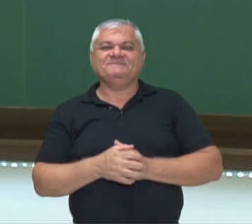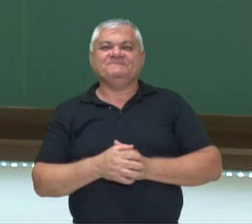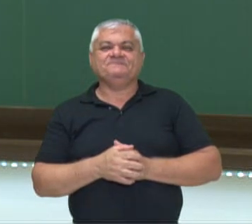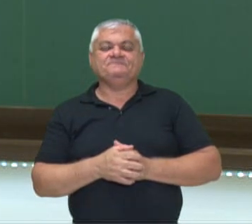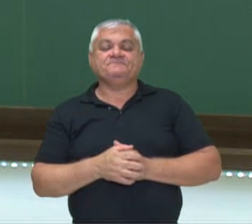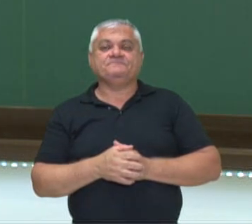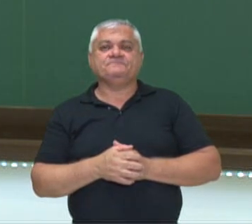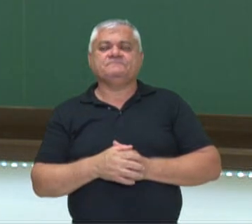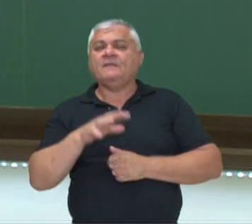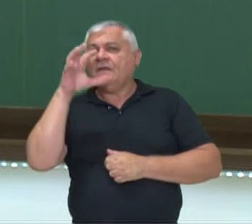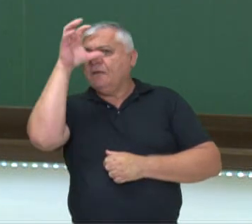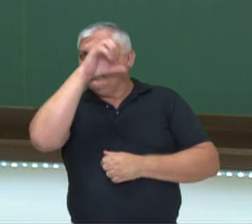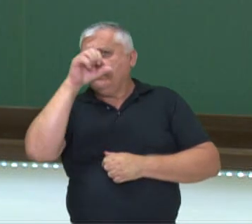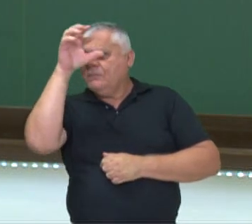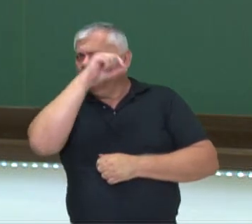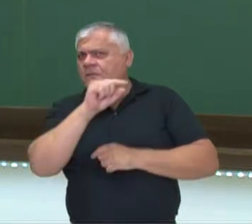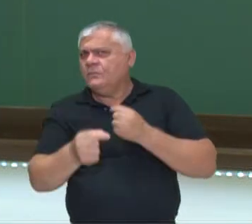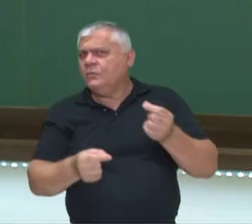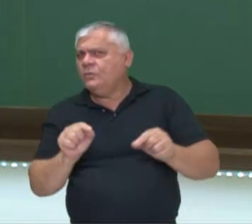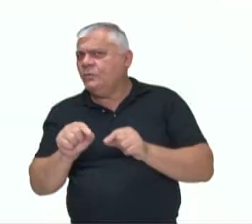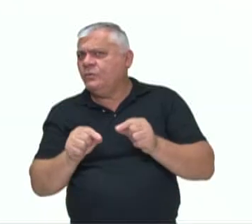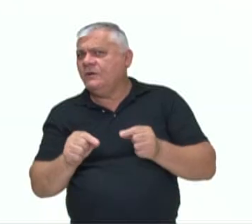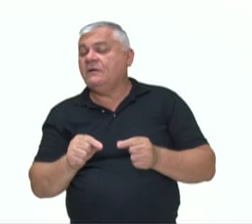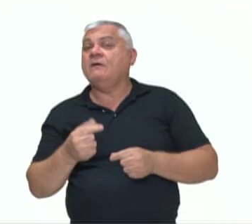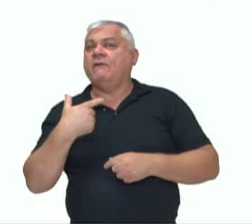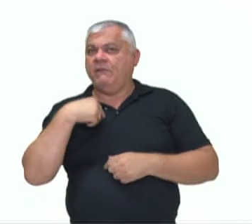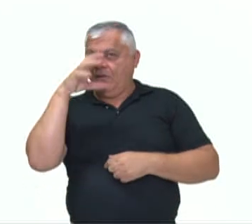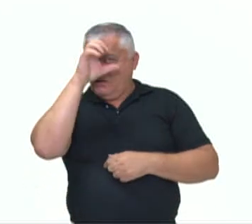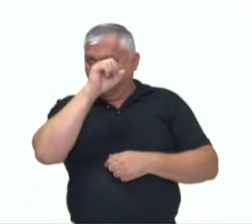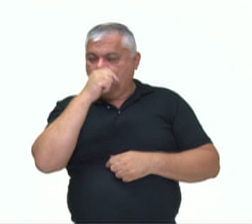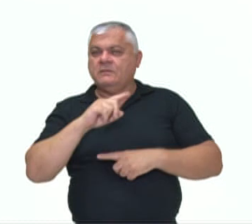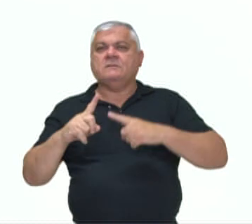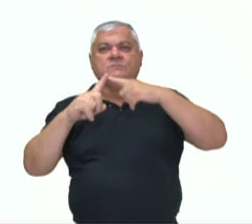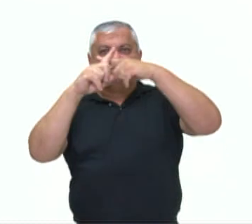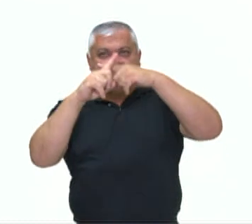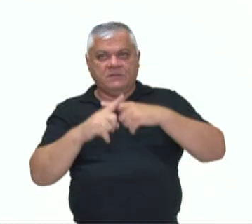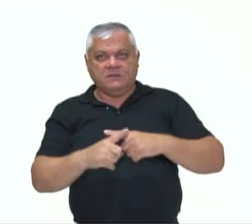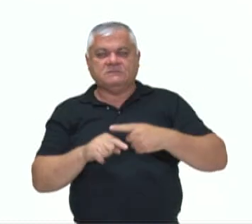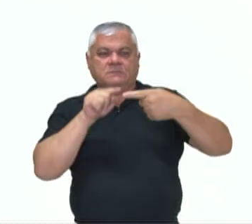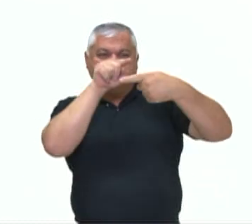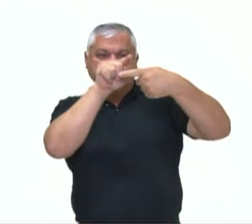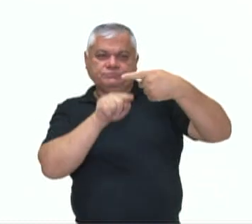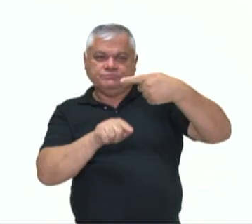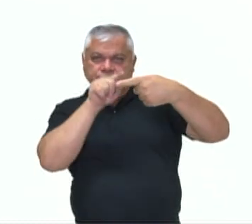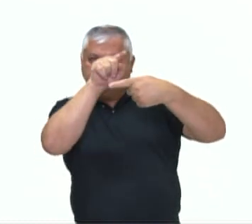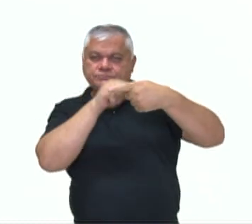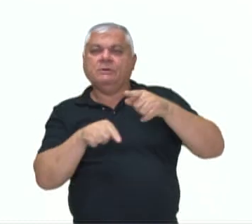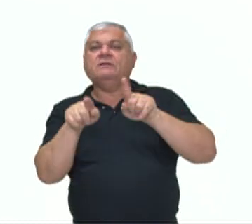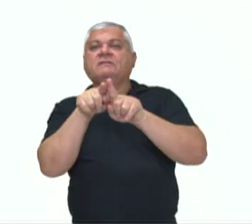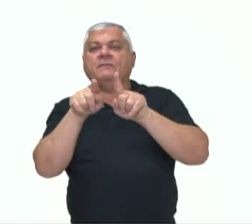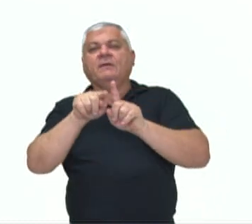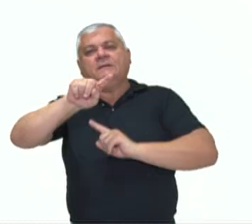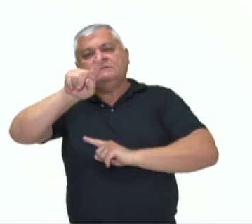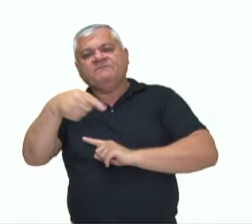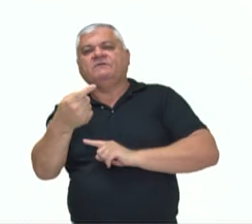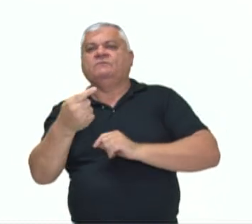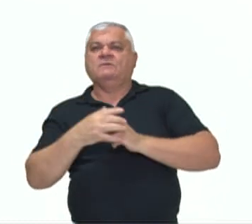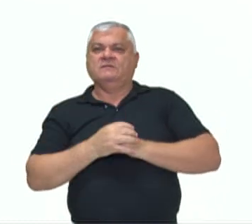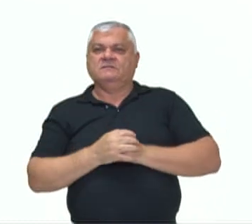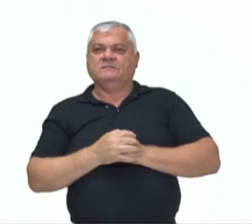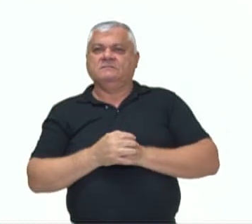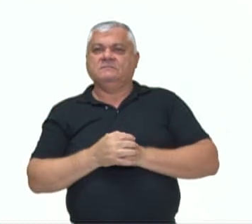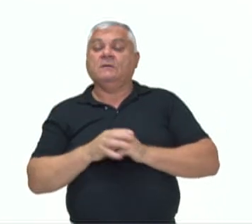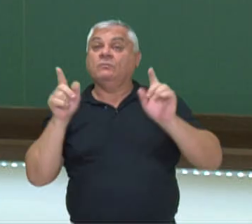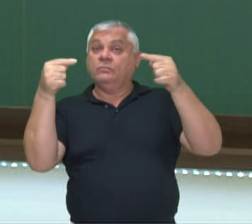O que nós vimos nessa aula? Tá lembrado? Hoje nós falamos de multiplicação com números racionais na forma decimal. E